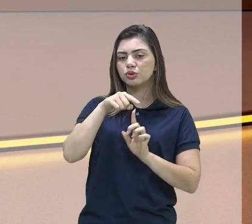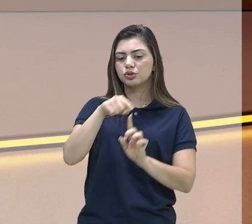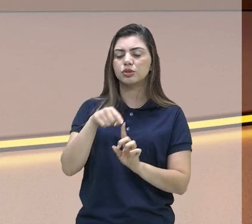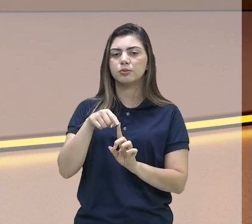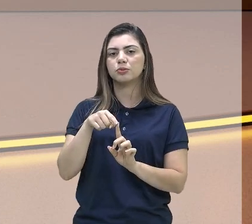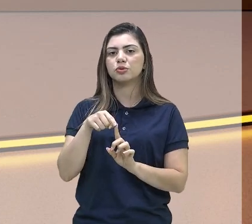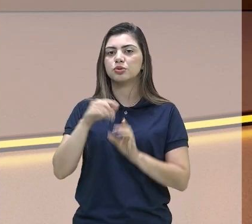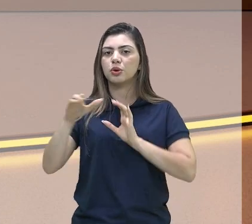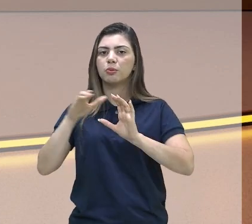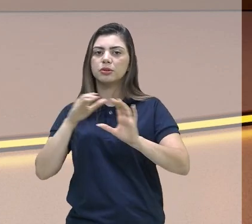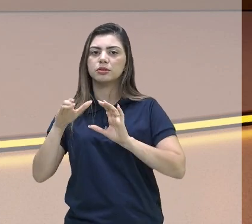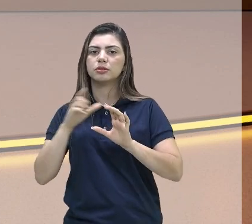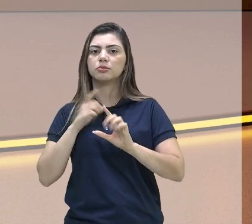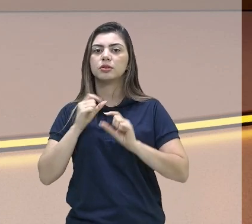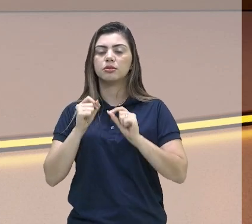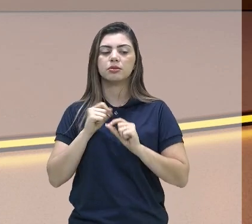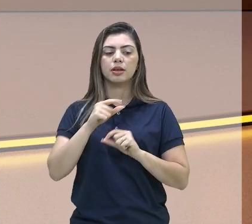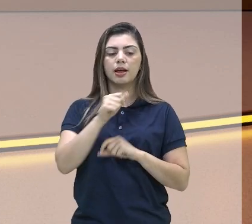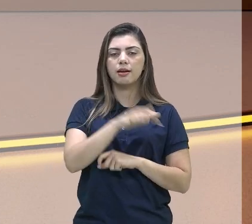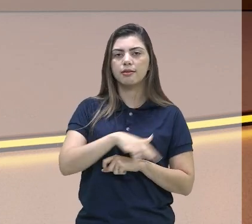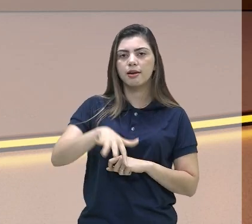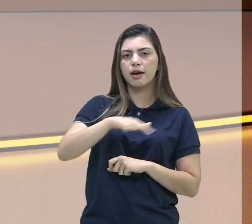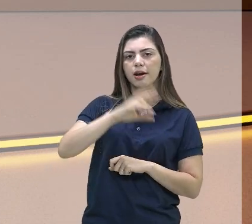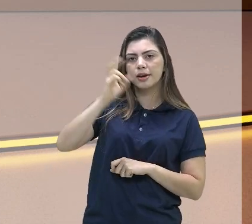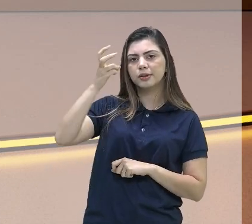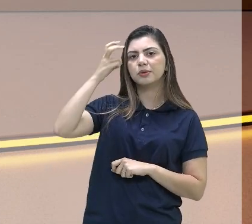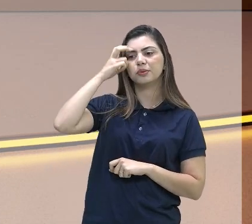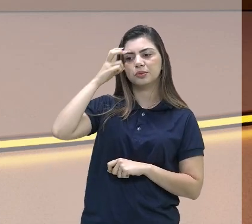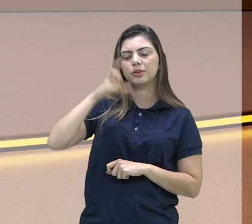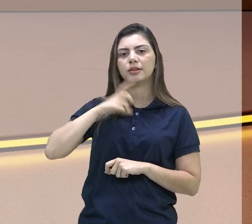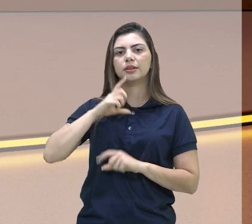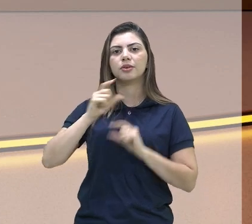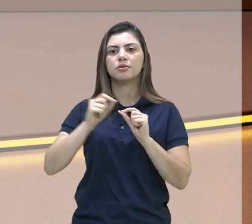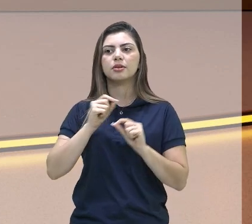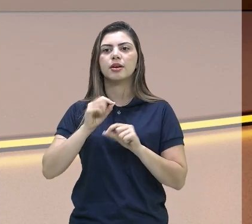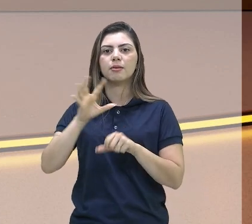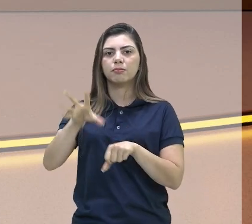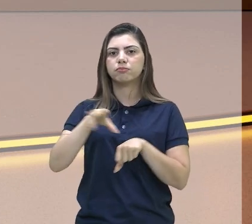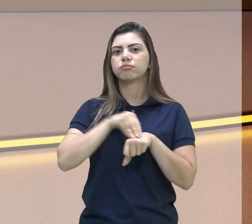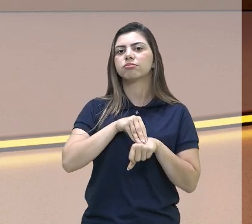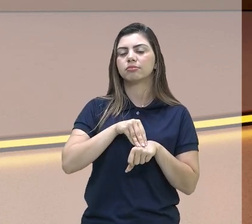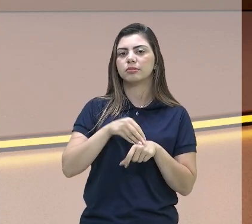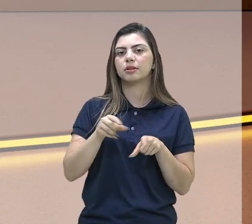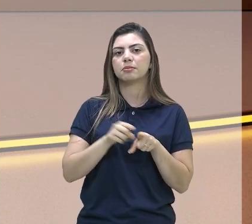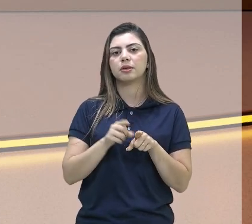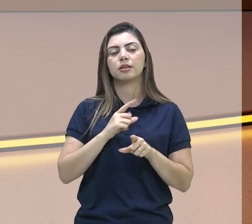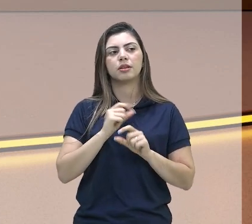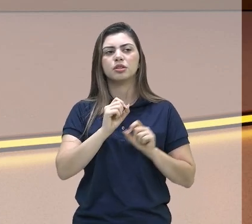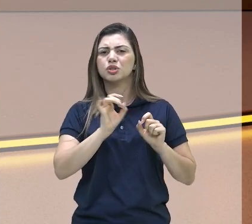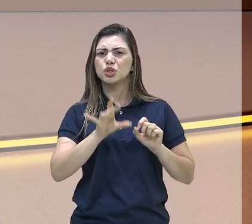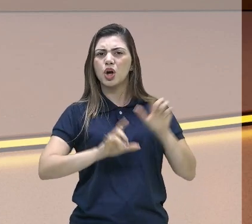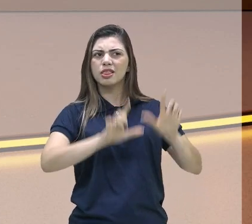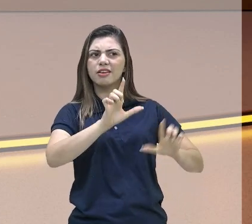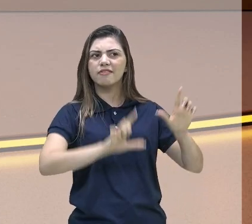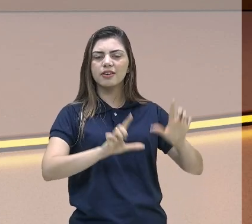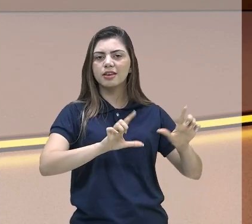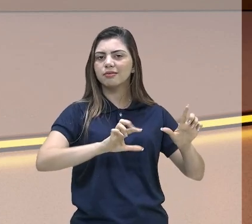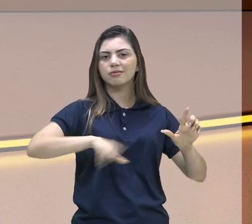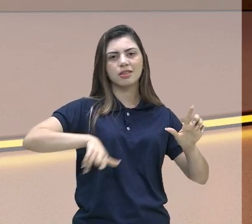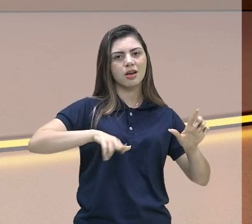indústria cultural? Não é mais só a televisão. Existem outros meios e outras